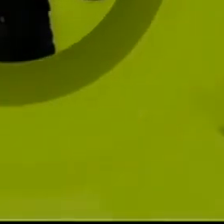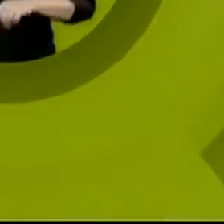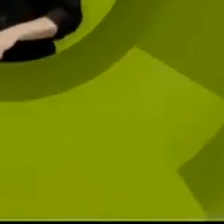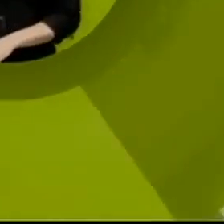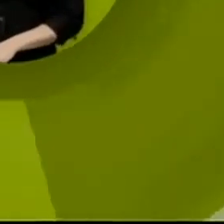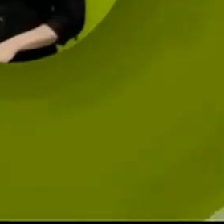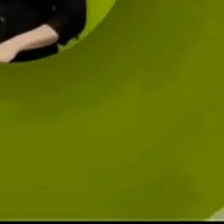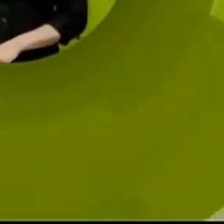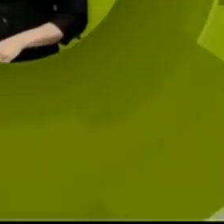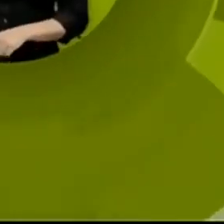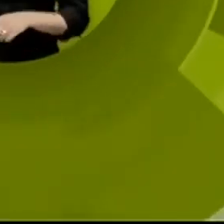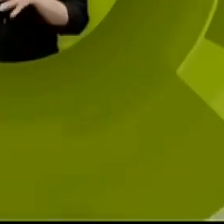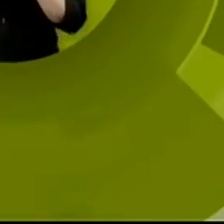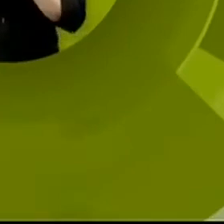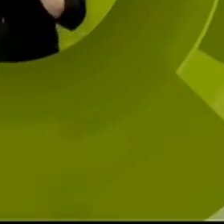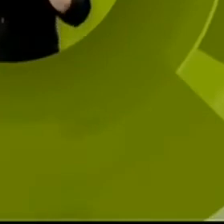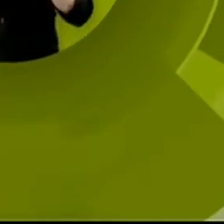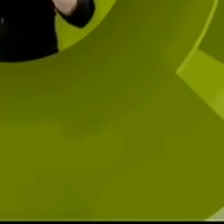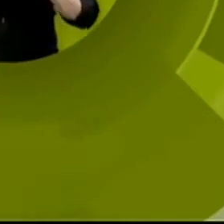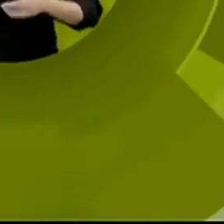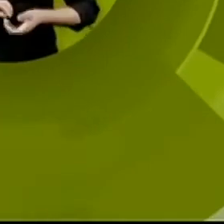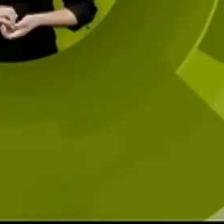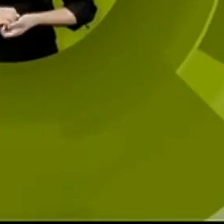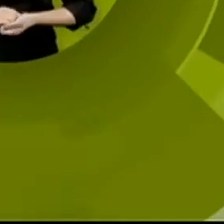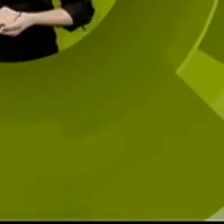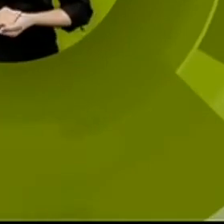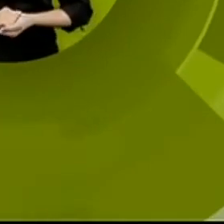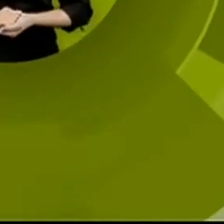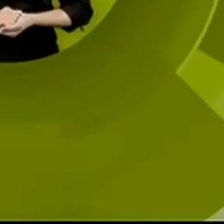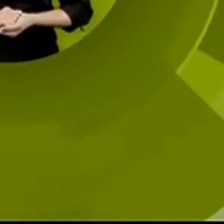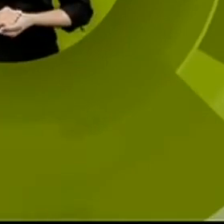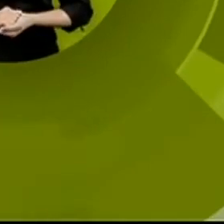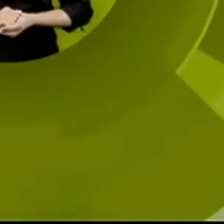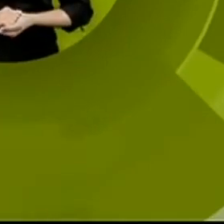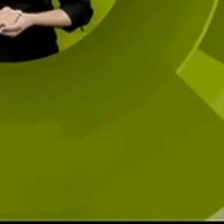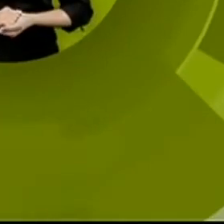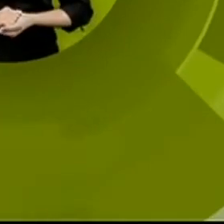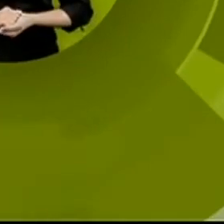O programa a seguir é livre para todos os públicos.